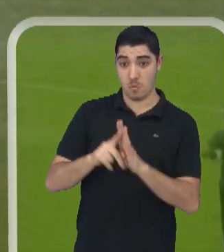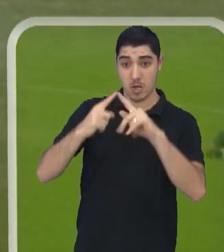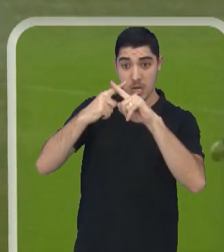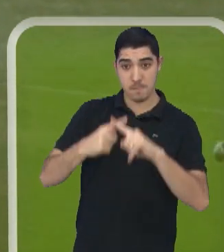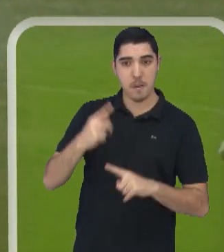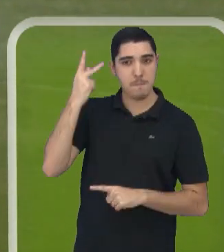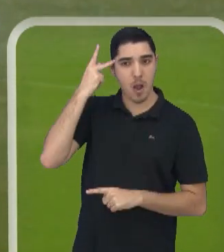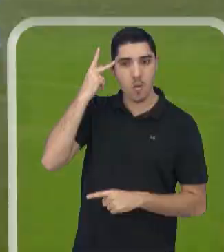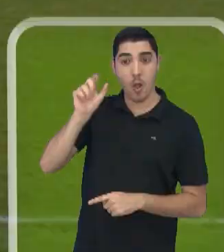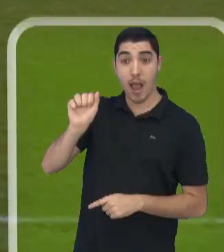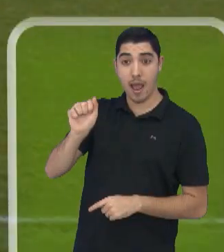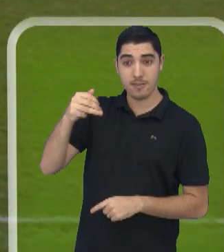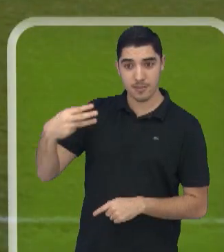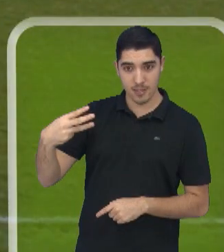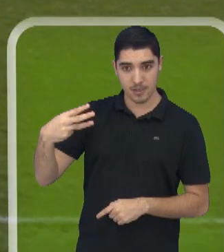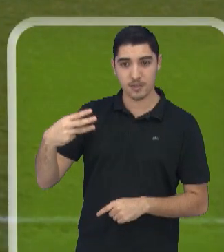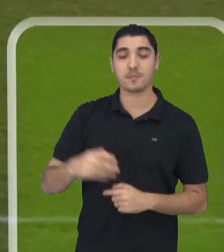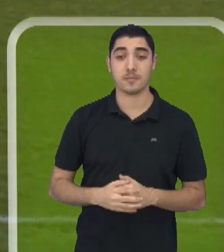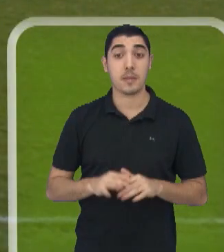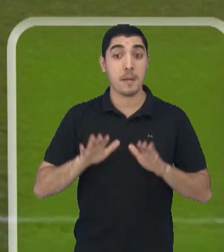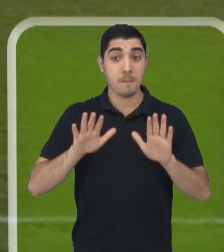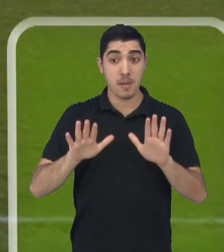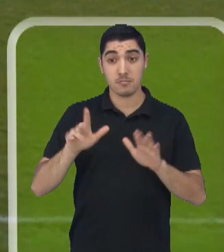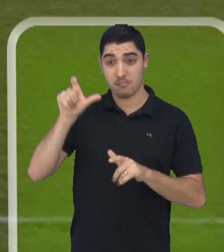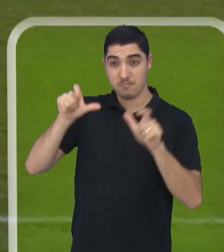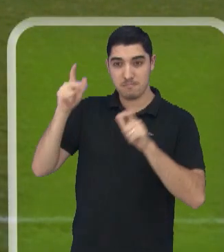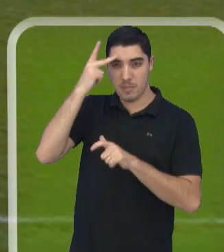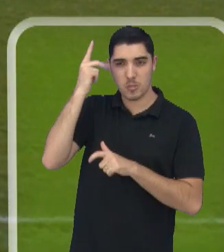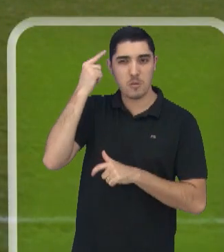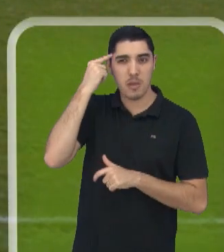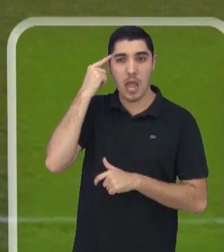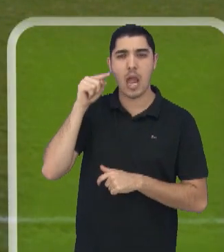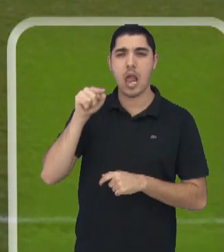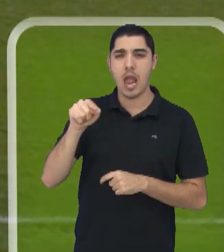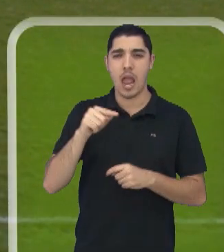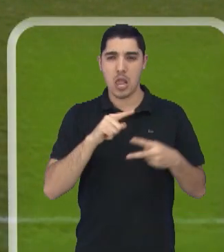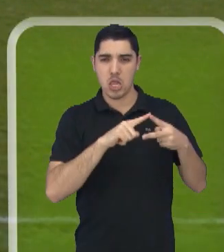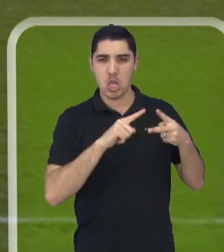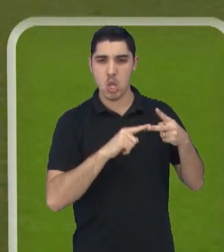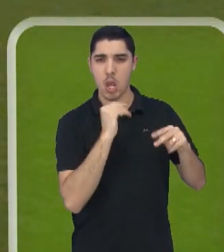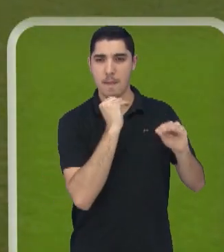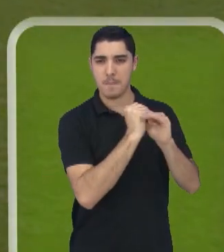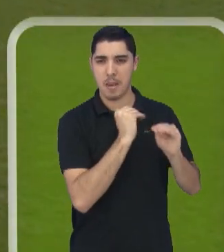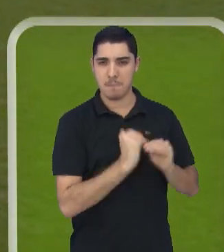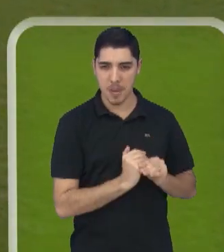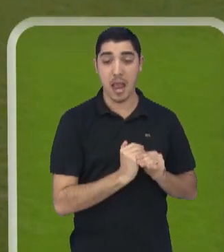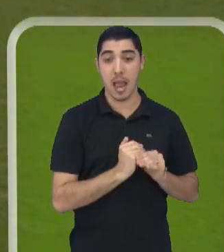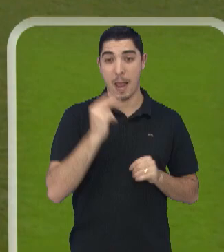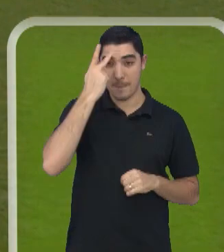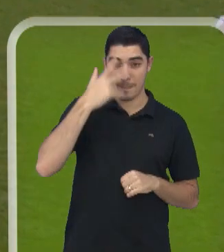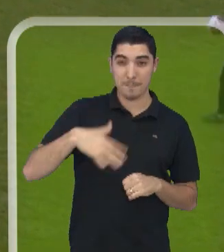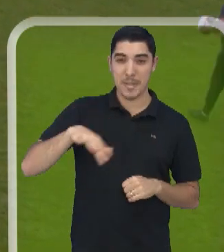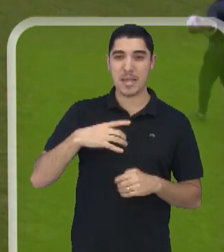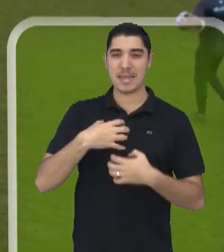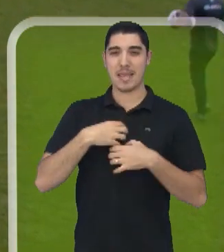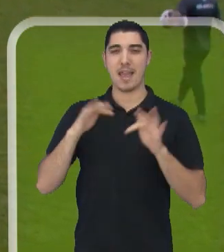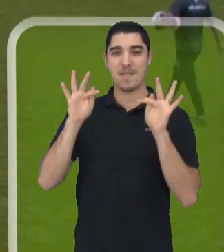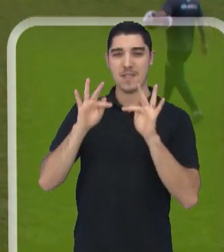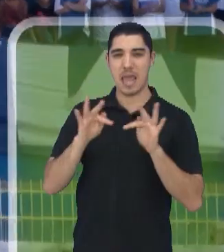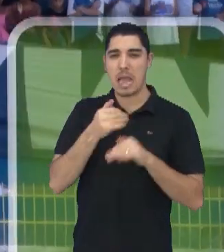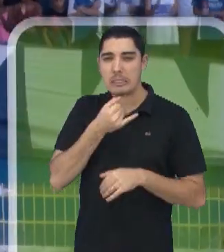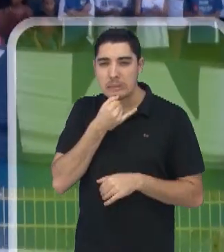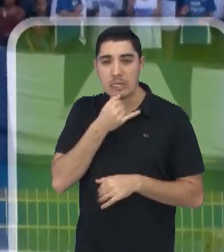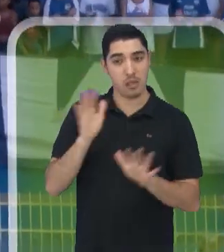Paulista da Série A3. E se engana quem pensa que os 2 empates nos 2 primeiros jogos deixaram a torcida